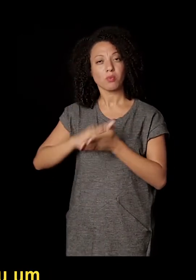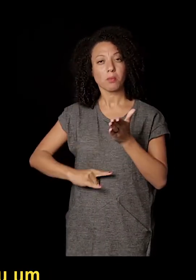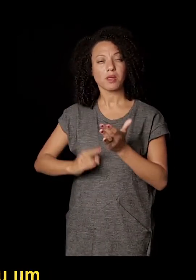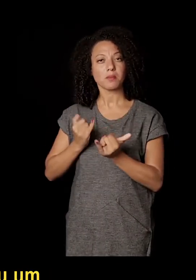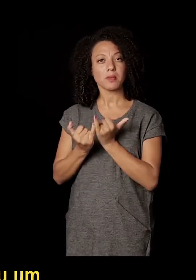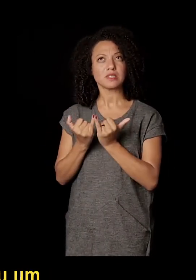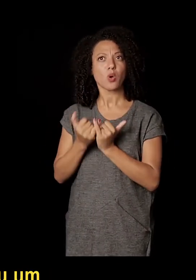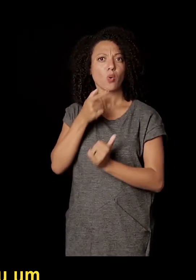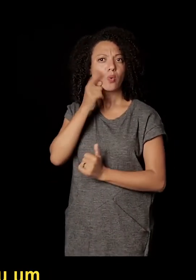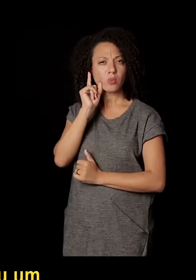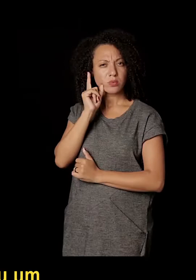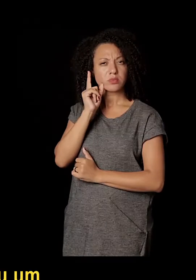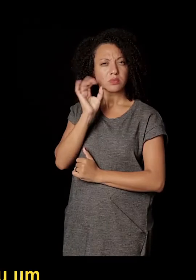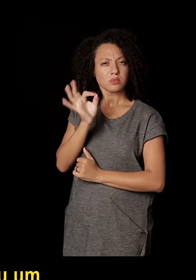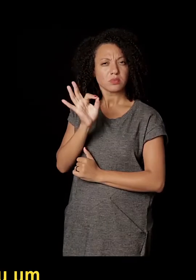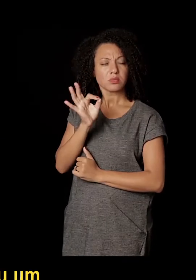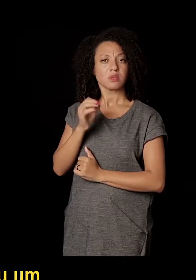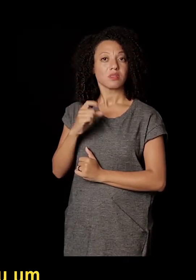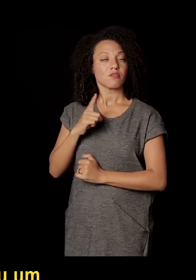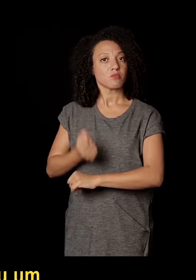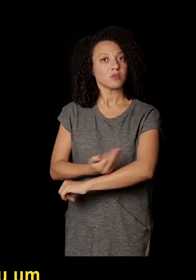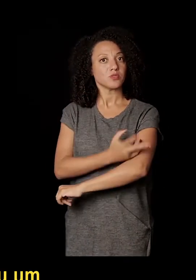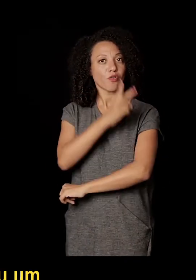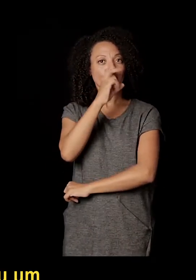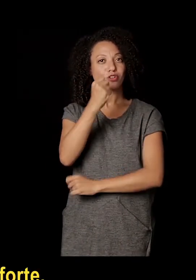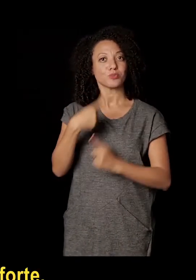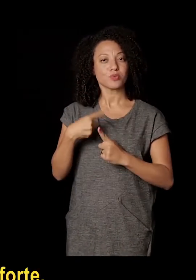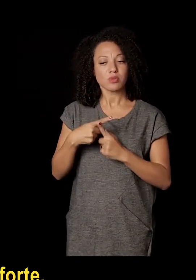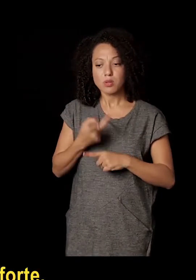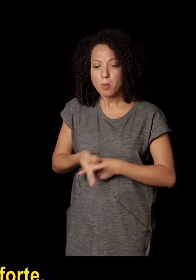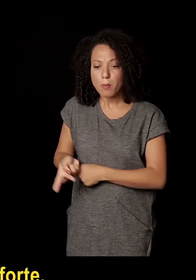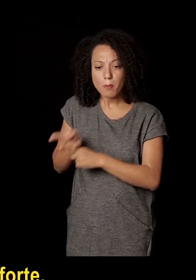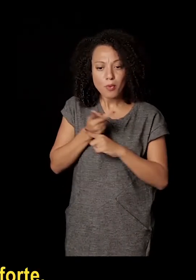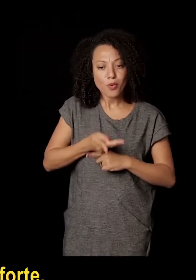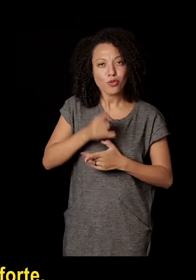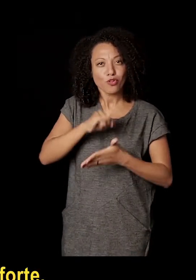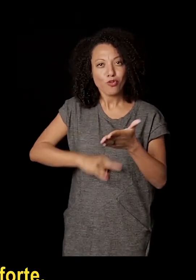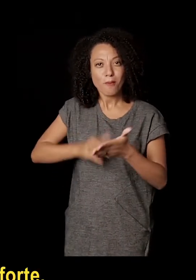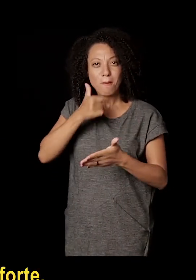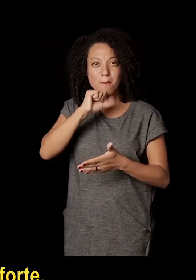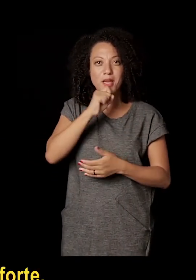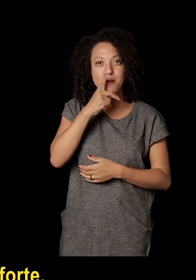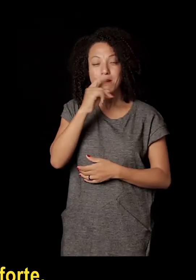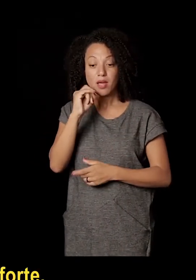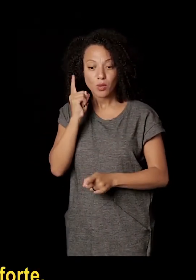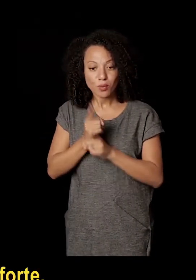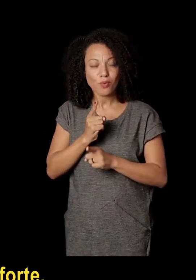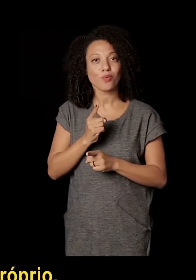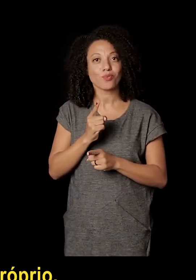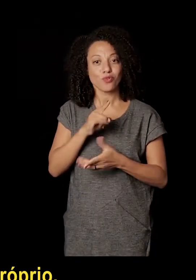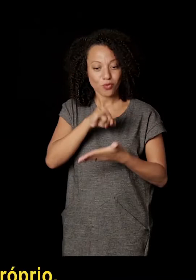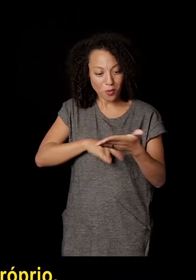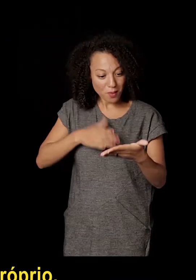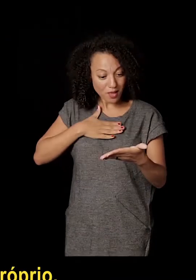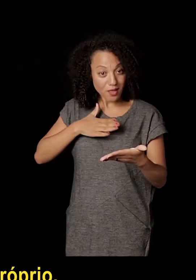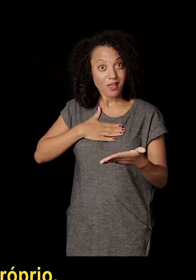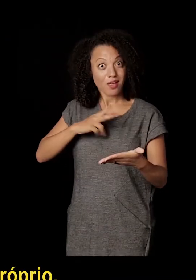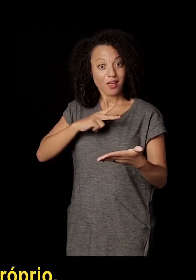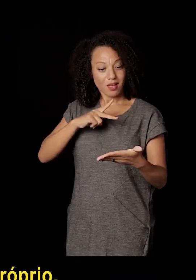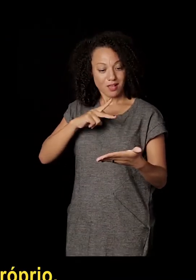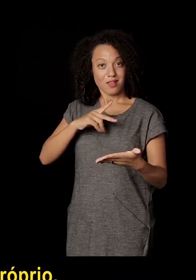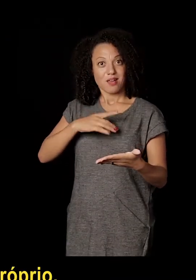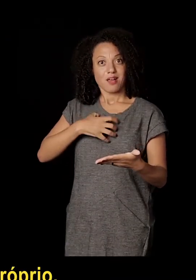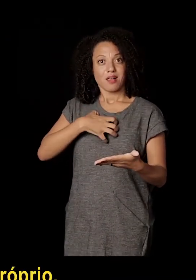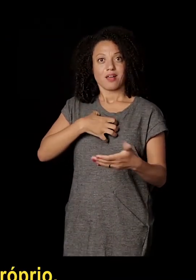documento parecido ontem, né? Que foi uma emoção muito forte, procurando os documentos da mãe ou do pai, achou um documento de